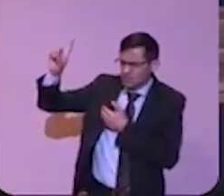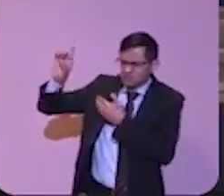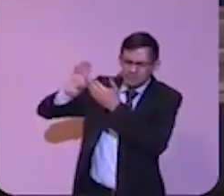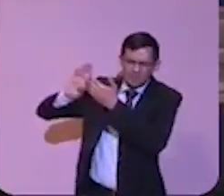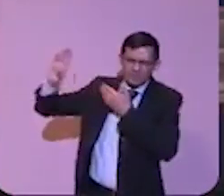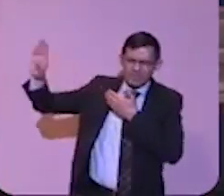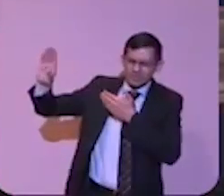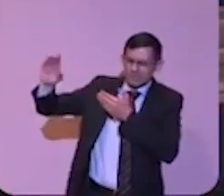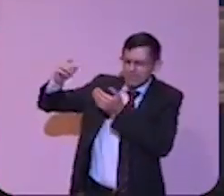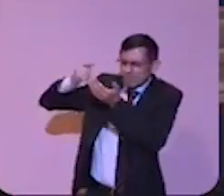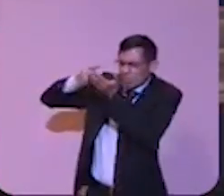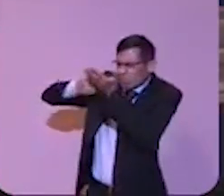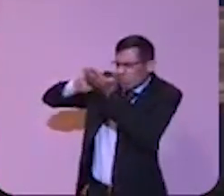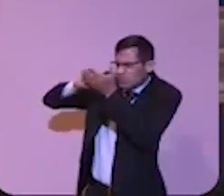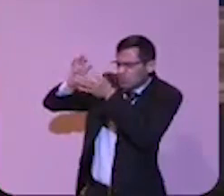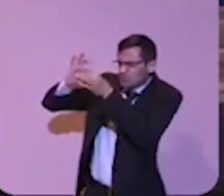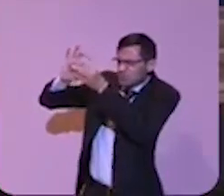Senhor.